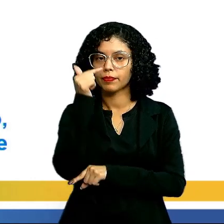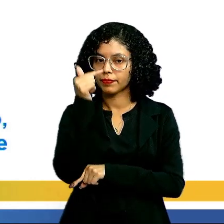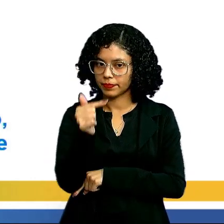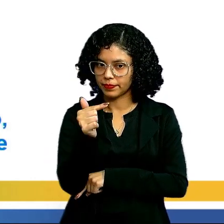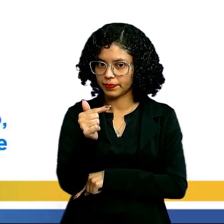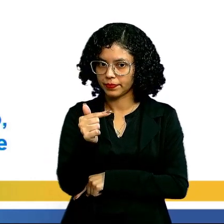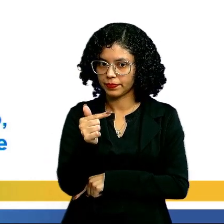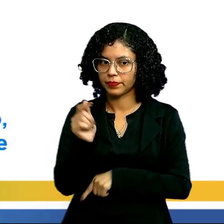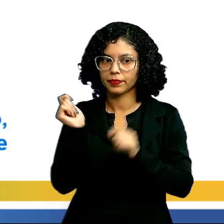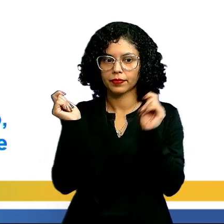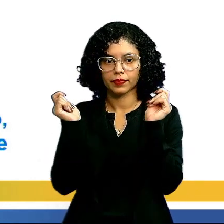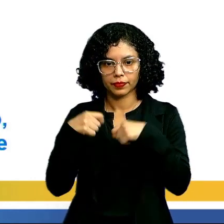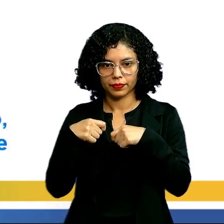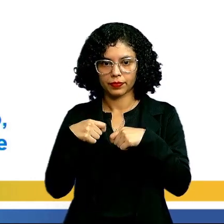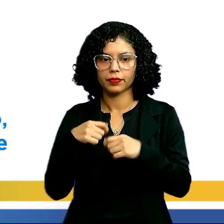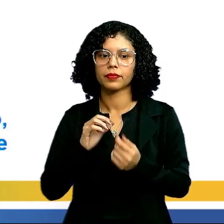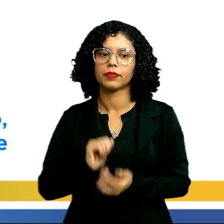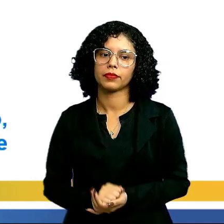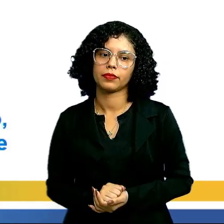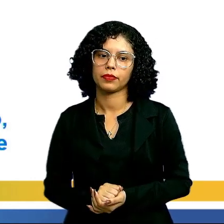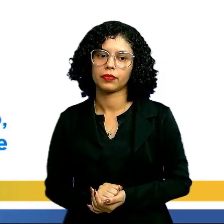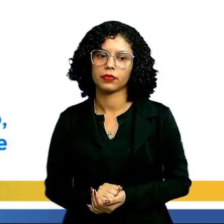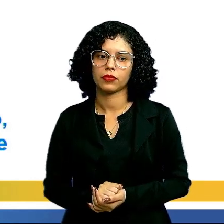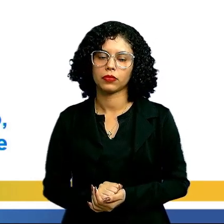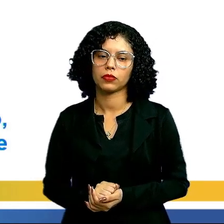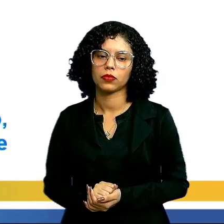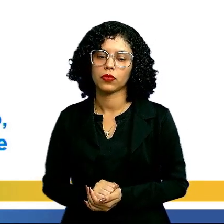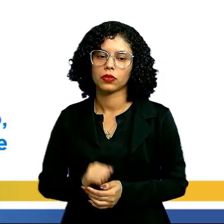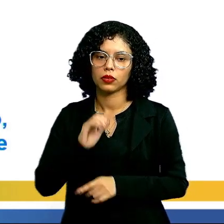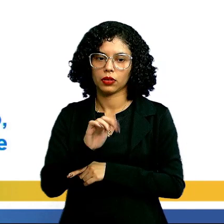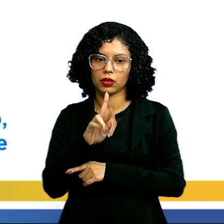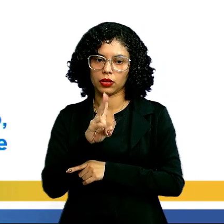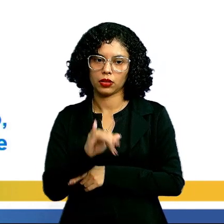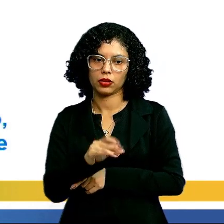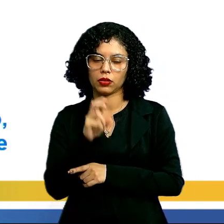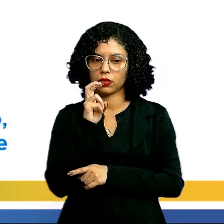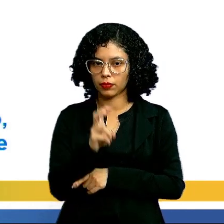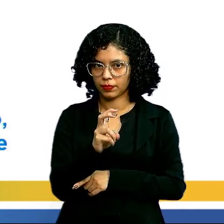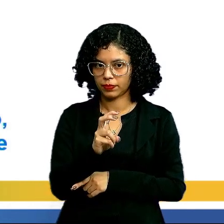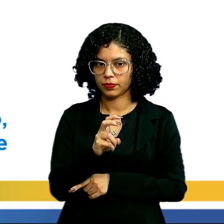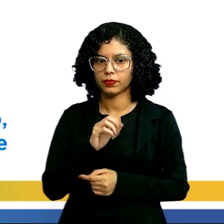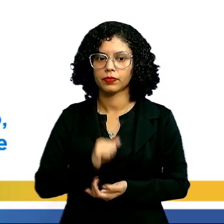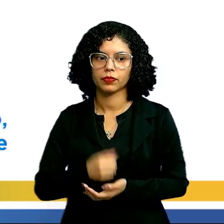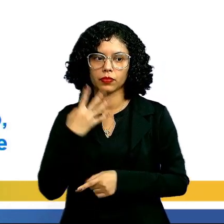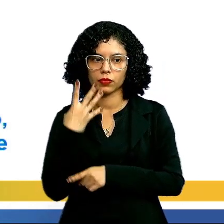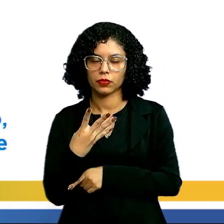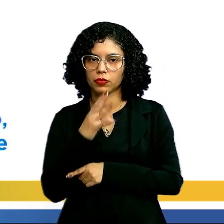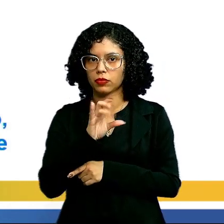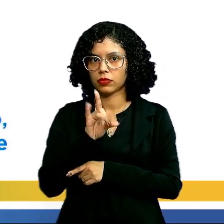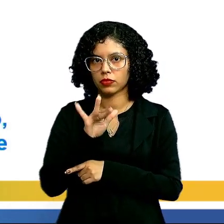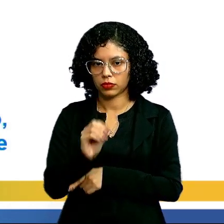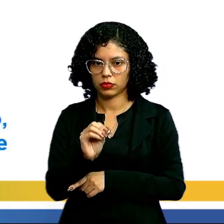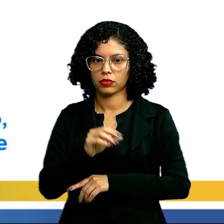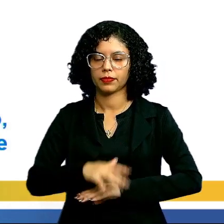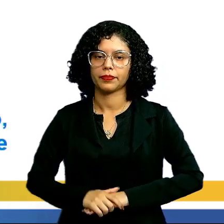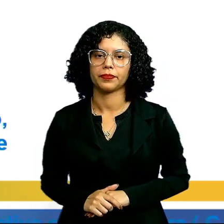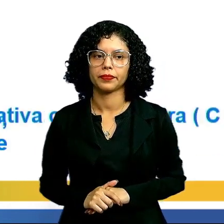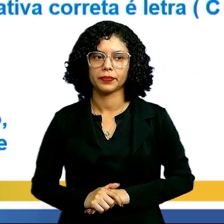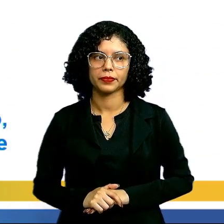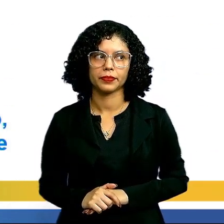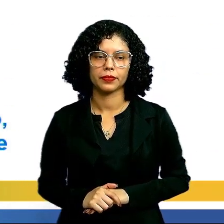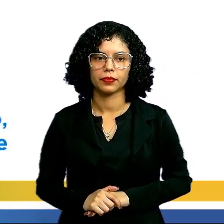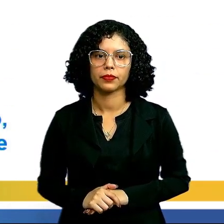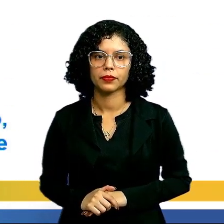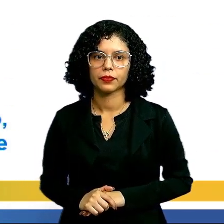sua soma, tá, há 7 possibilidades contra 5 de Arthur e 4 de